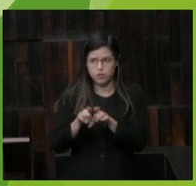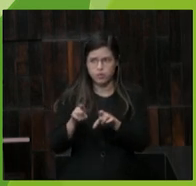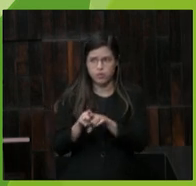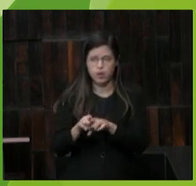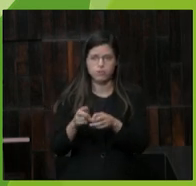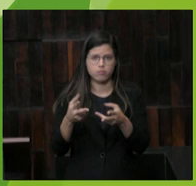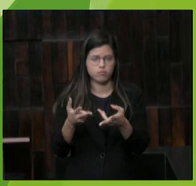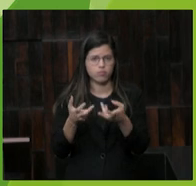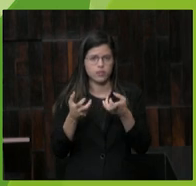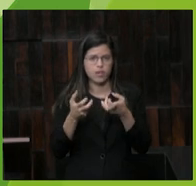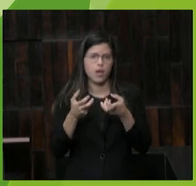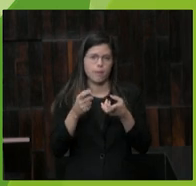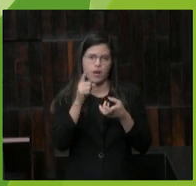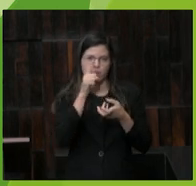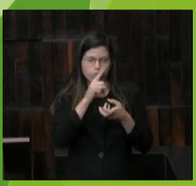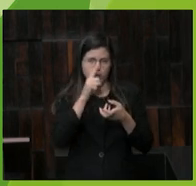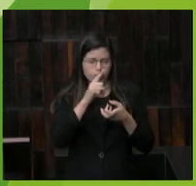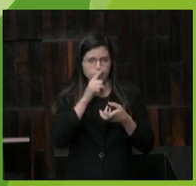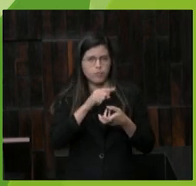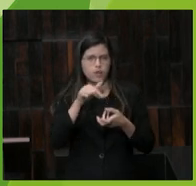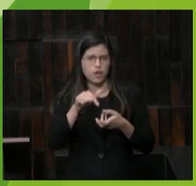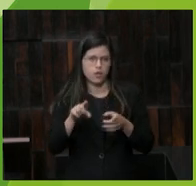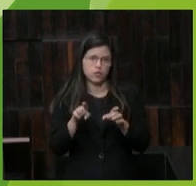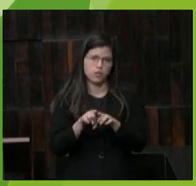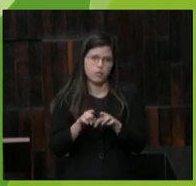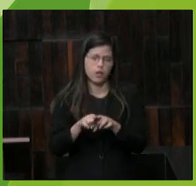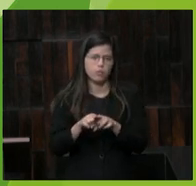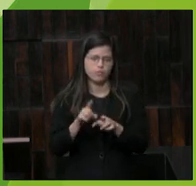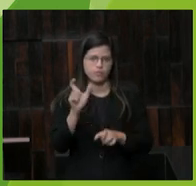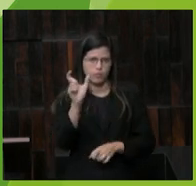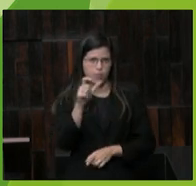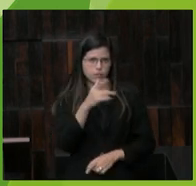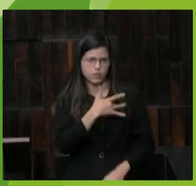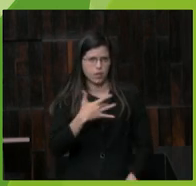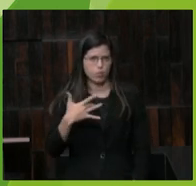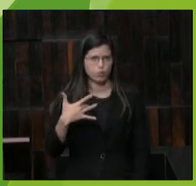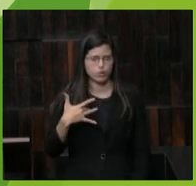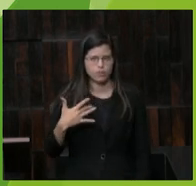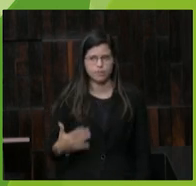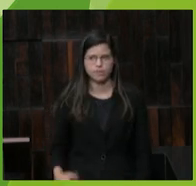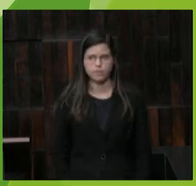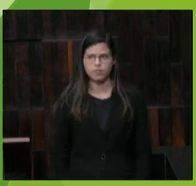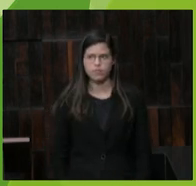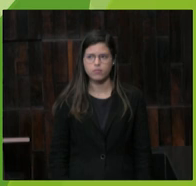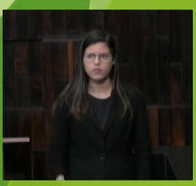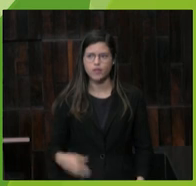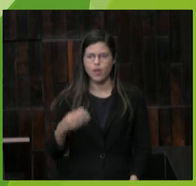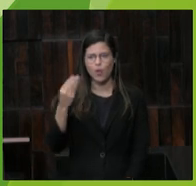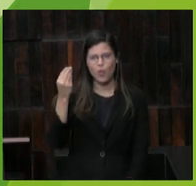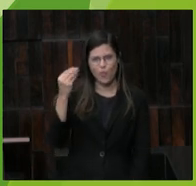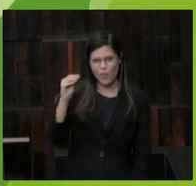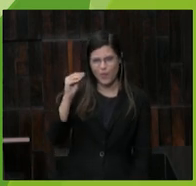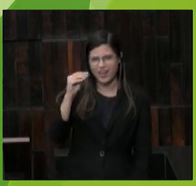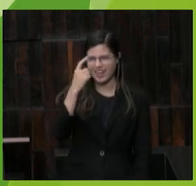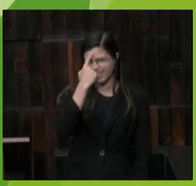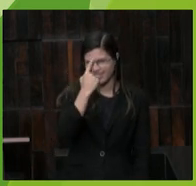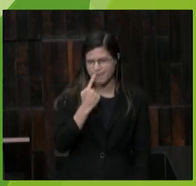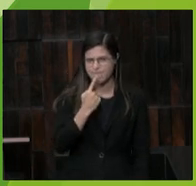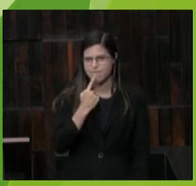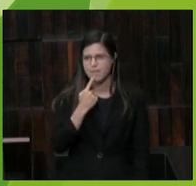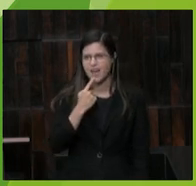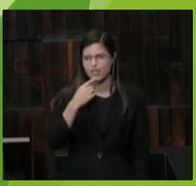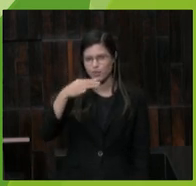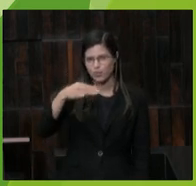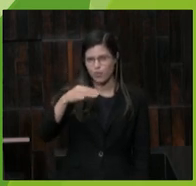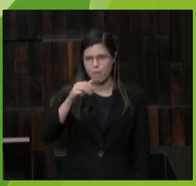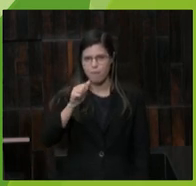vulnerabilidade da coletividade, como é no caso dos planos de saúde, né? E aí eu quis até colocar essa figurinha do Maurício de Souza, porque o